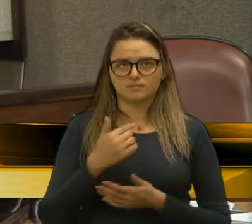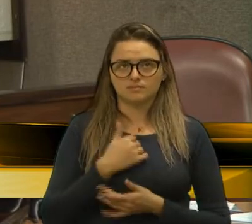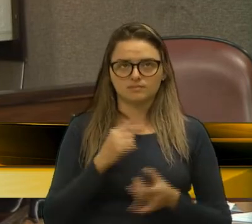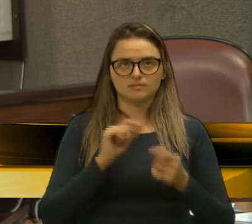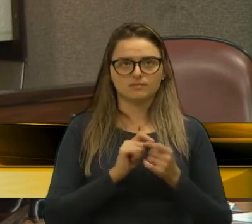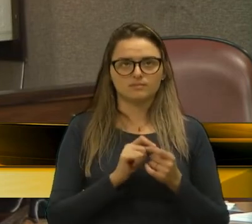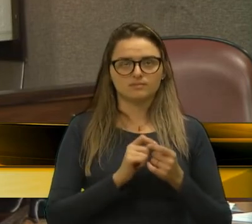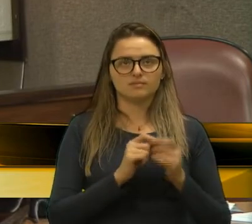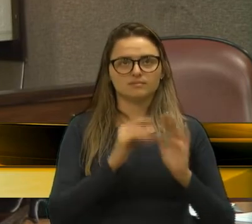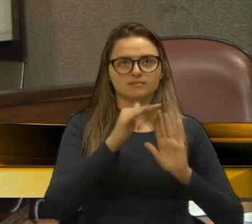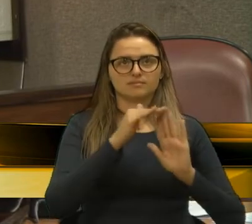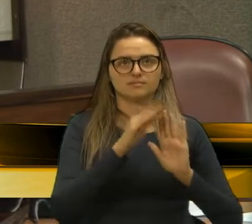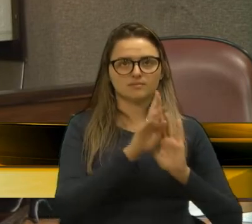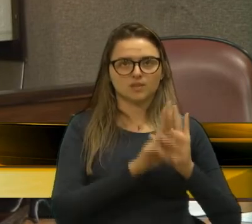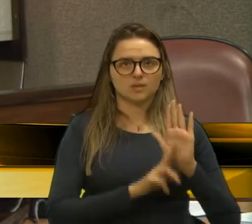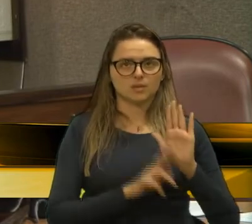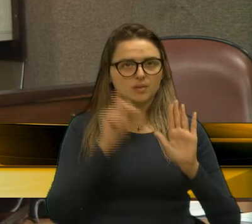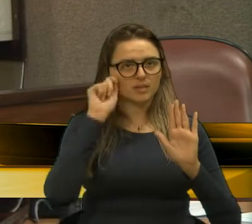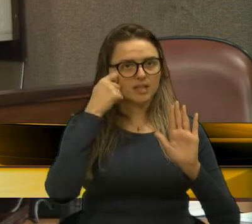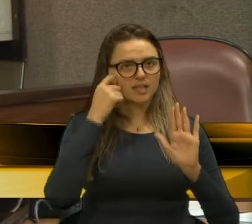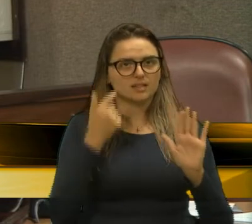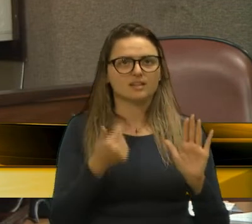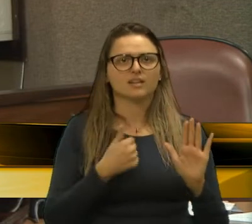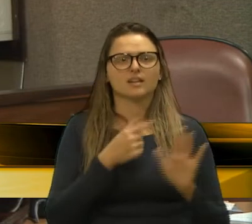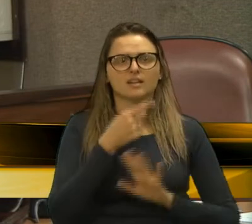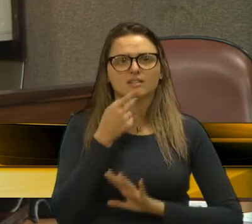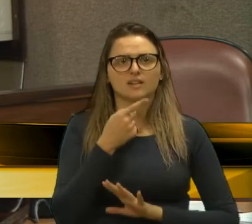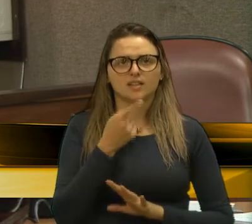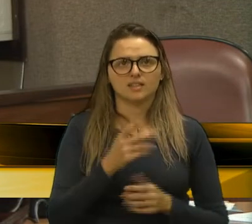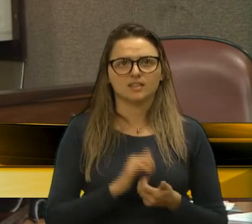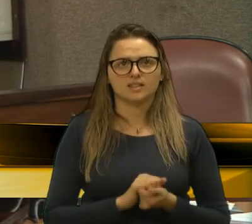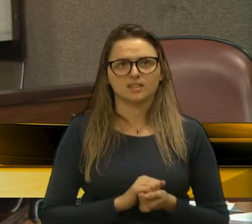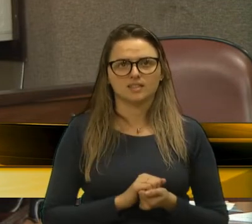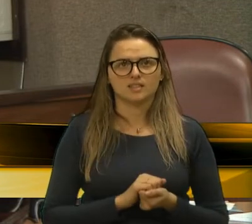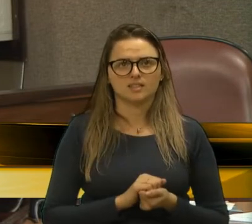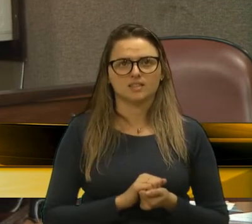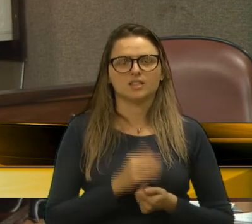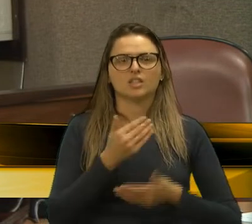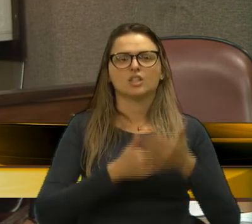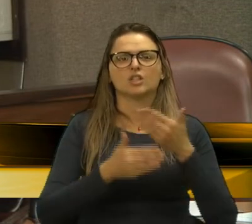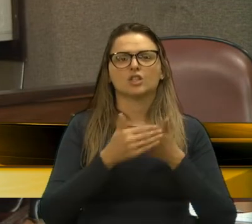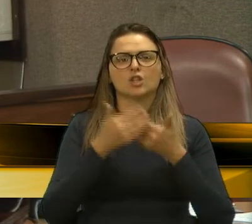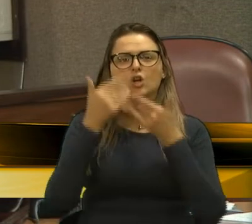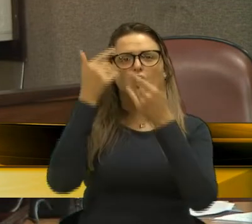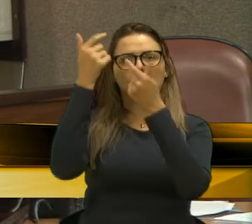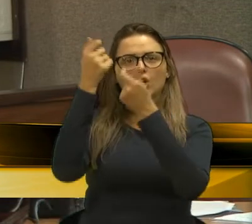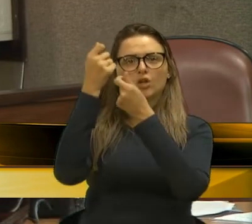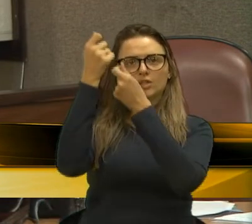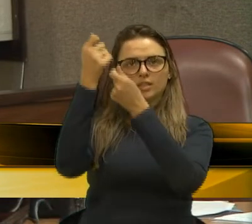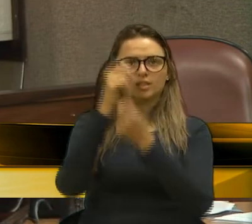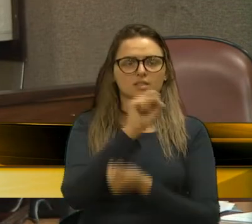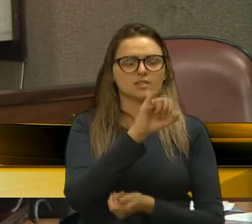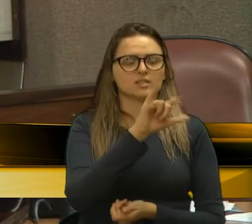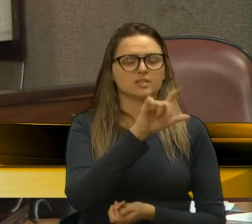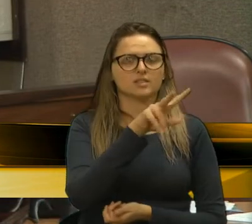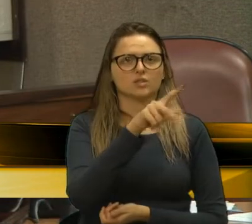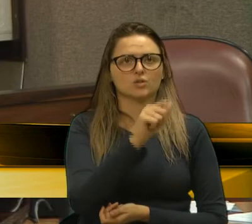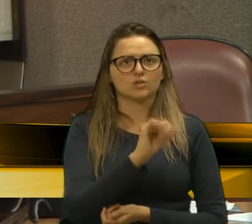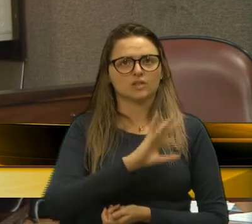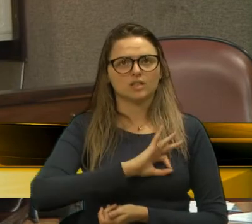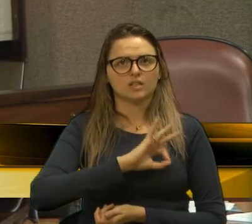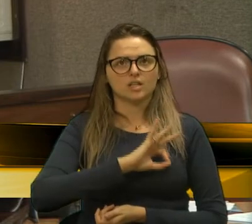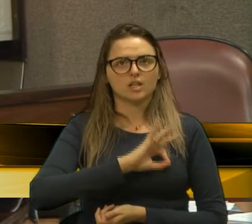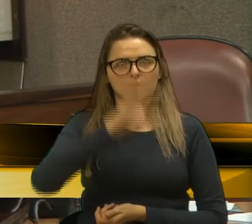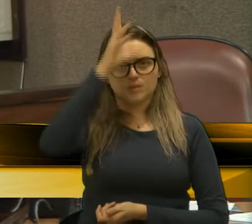me aplicar corretivo tenho diz assim ó os manifestantes a presente semana pior guarda municipal de ames